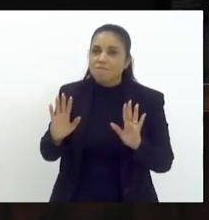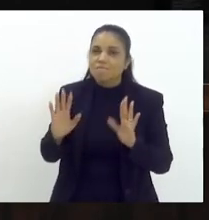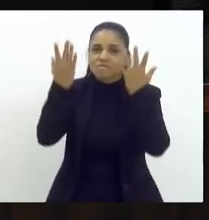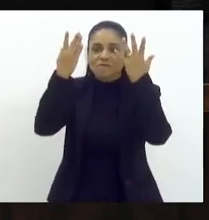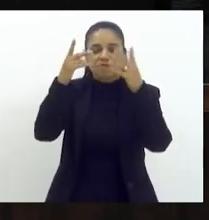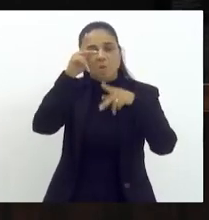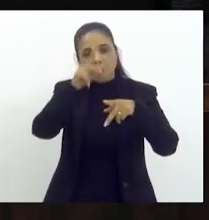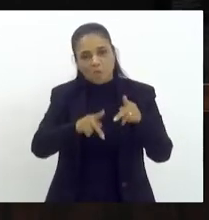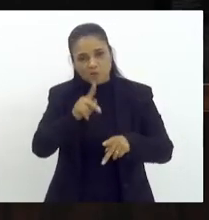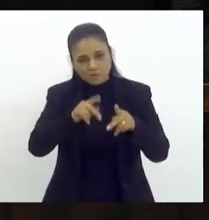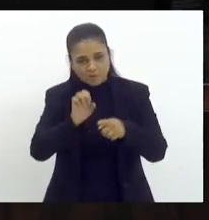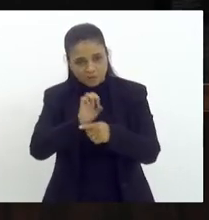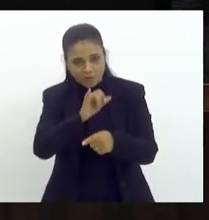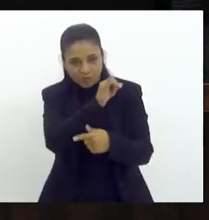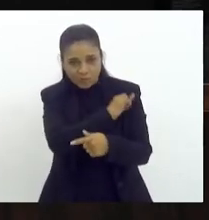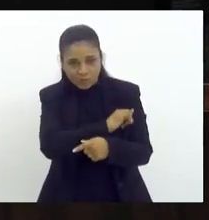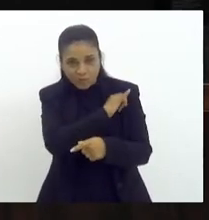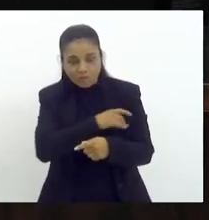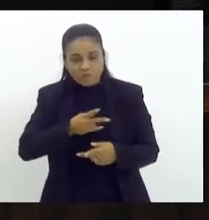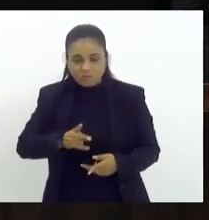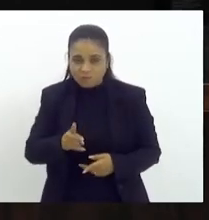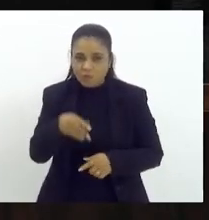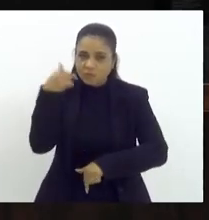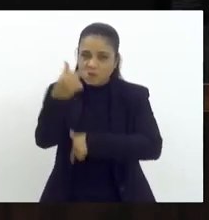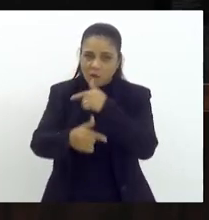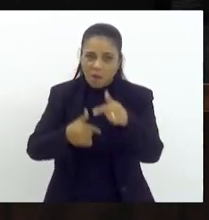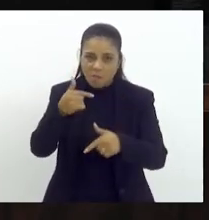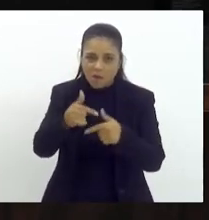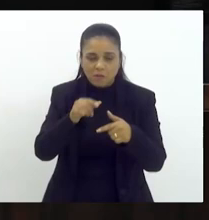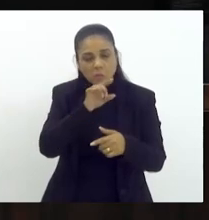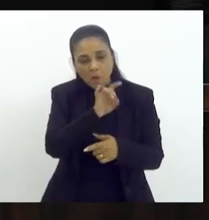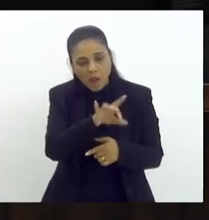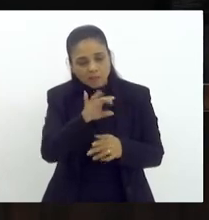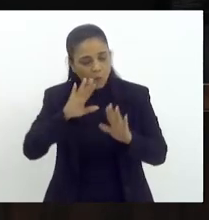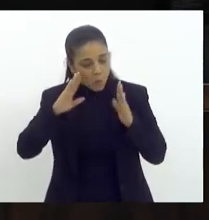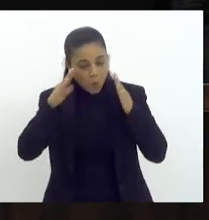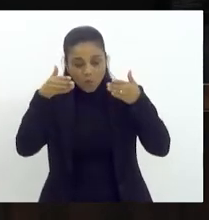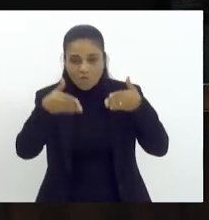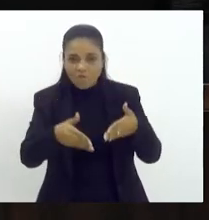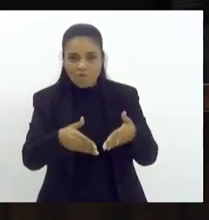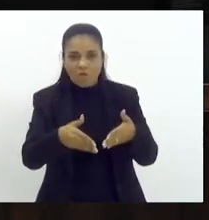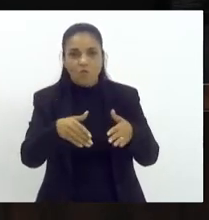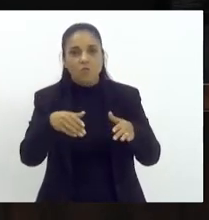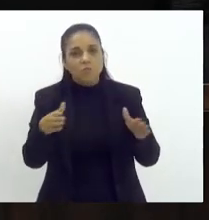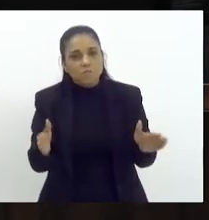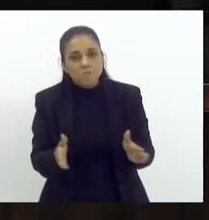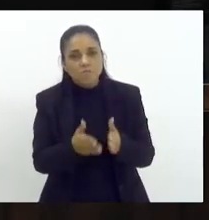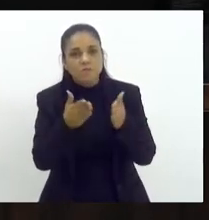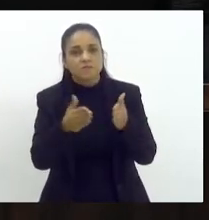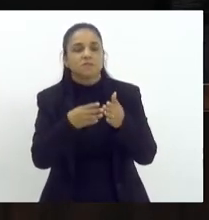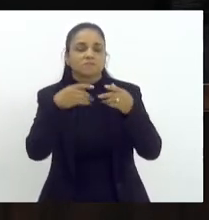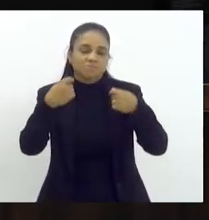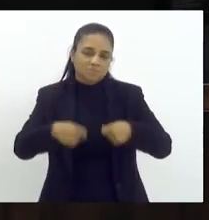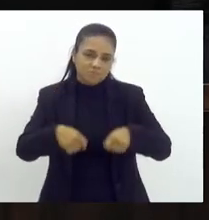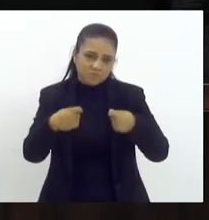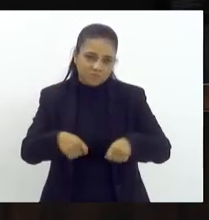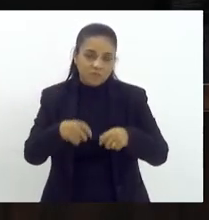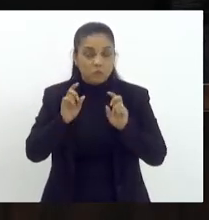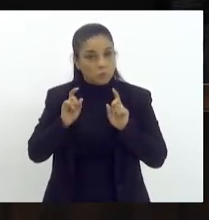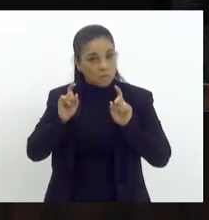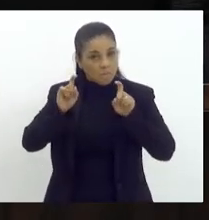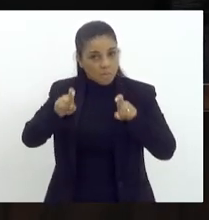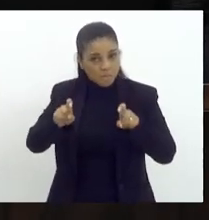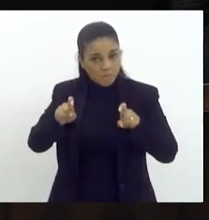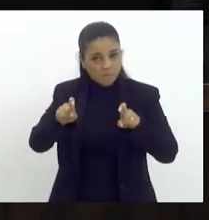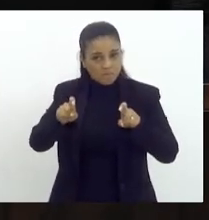do Rio de Janeiro e continuemos trabalhando por cada um que precisa do nosso dos nossos mandatos